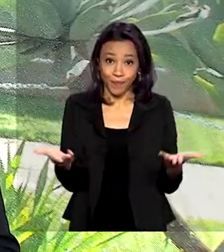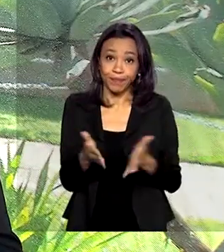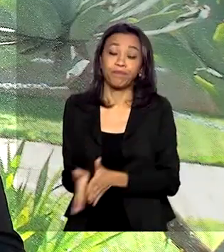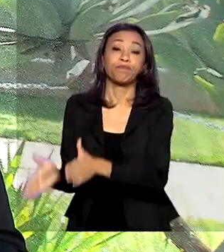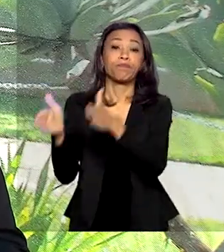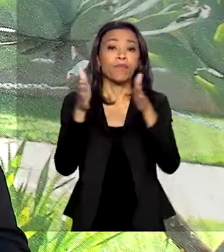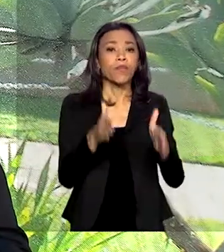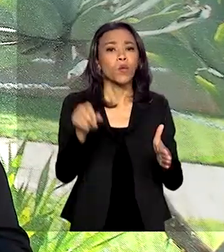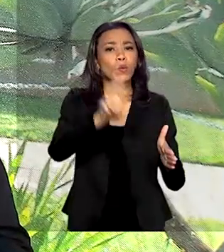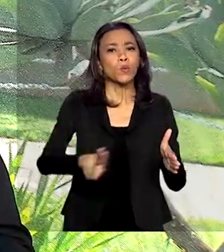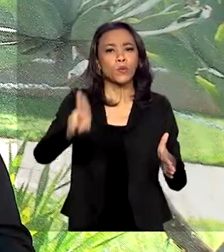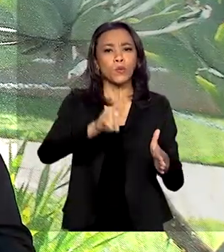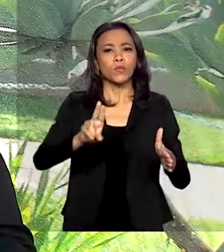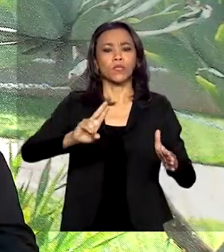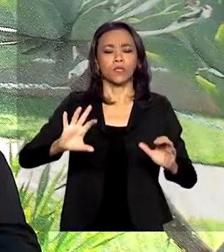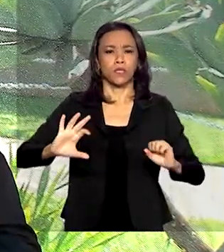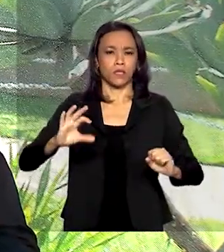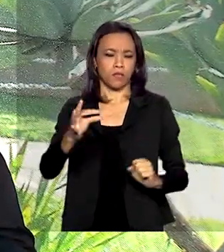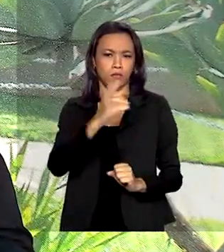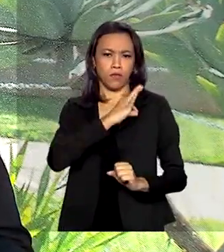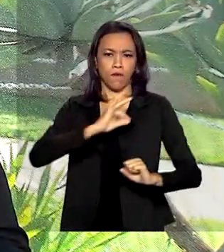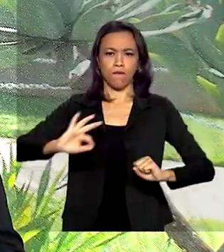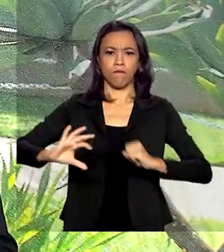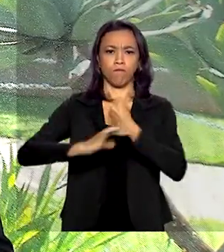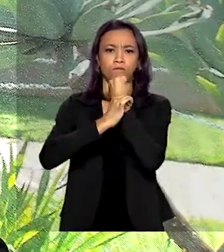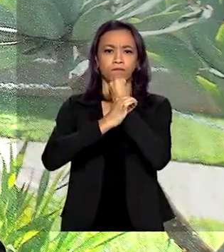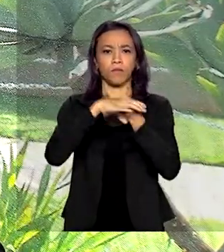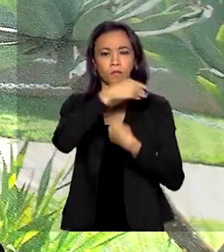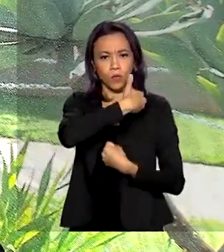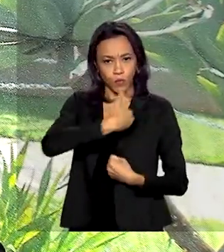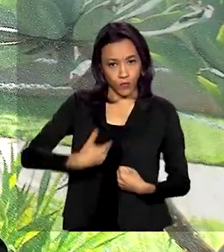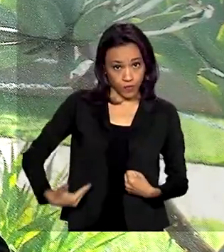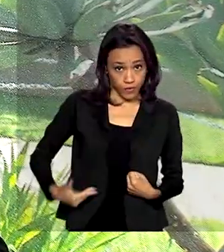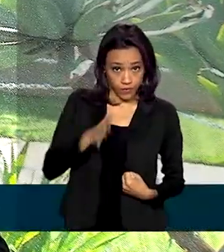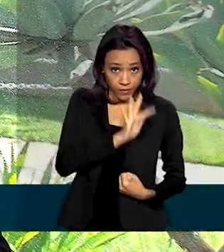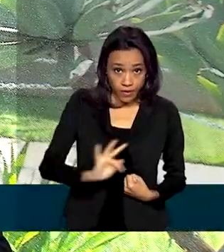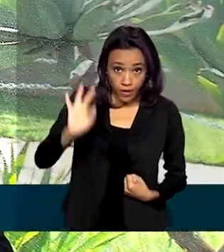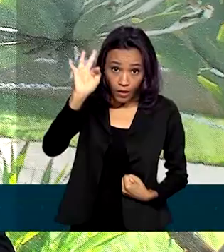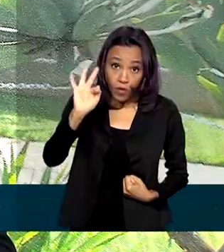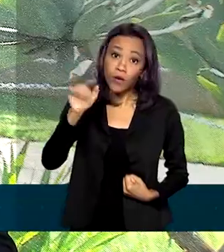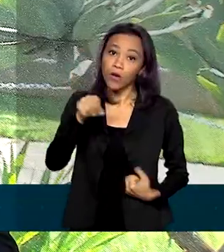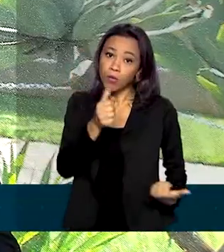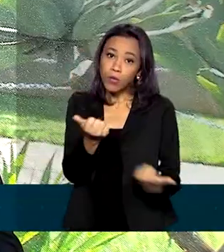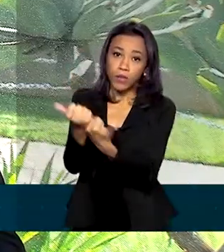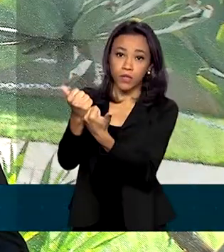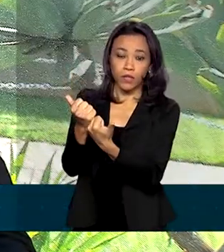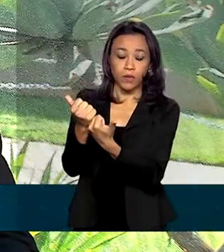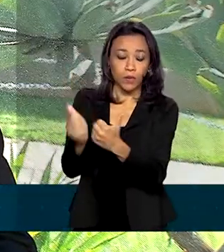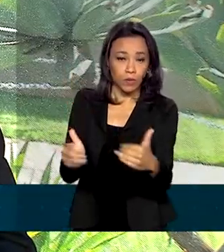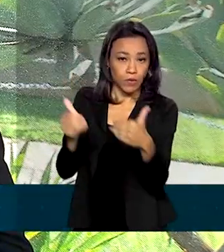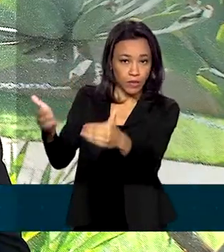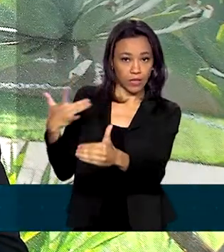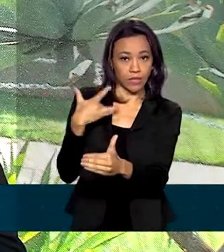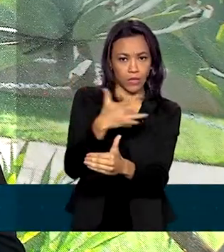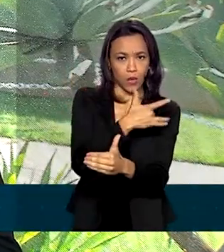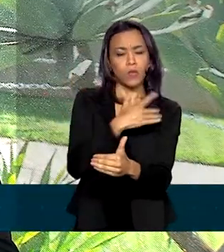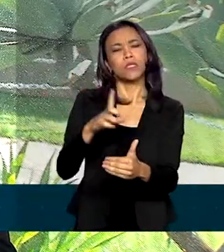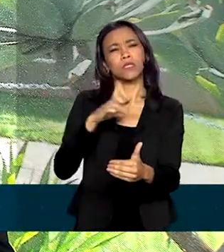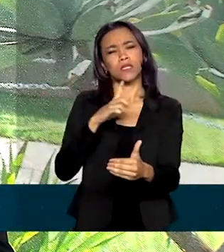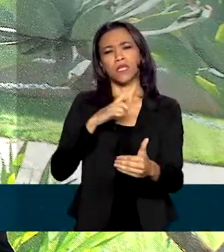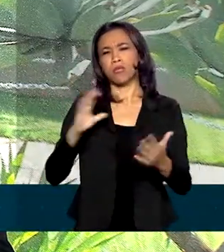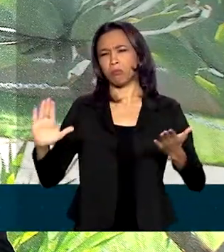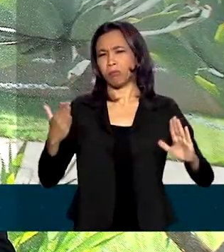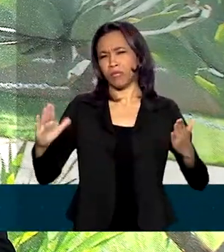o uso da Força Nacional em apoio ao Ministério da Saúde, ele tem validade aí de até